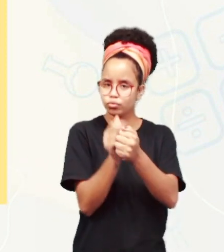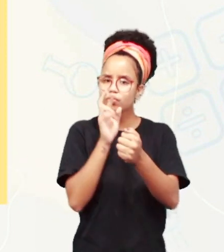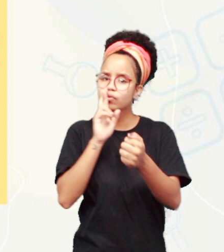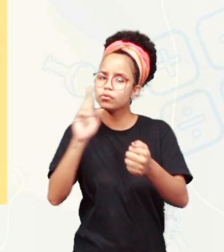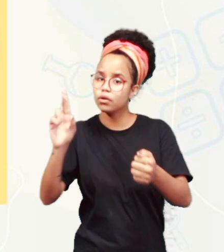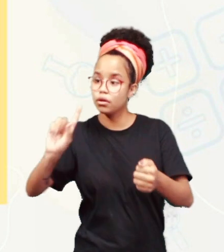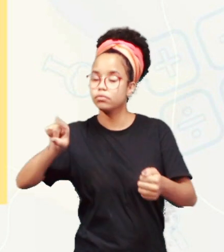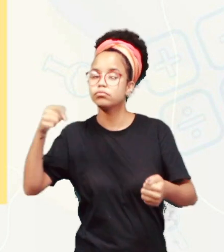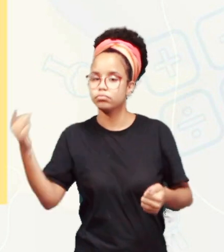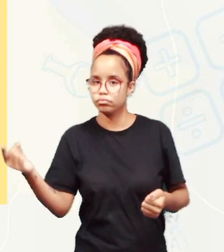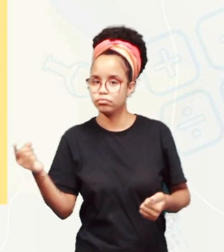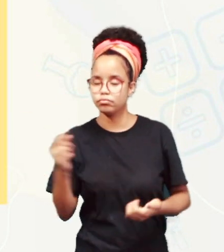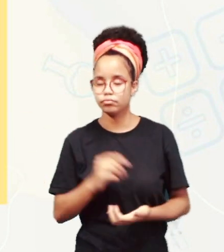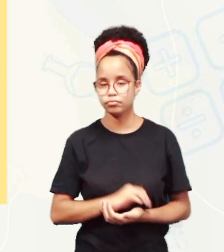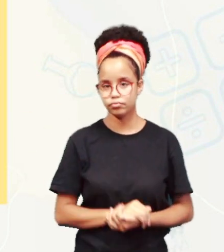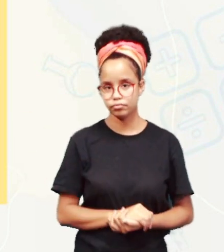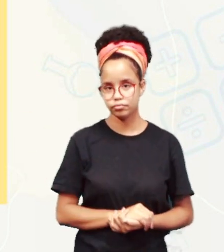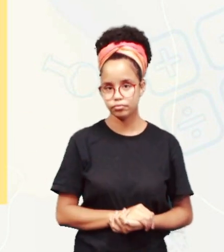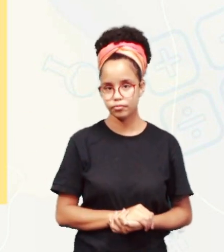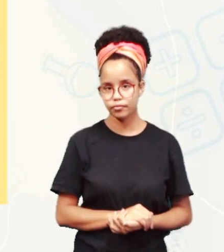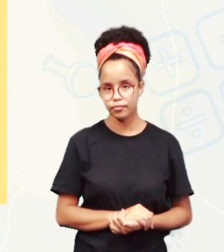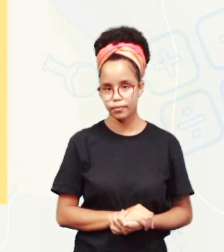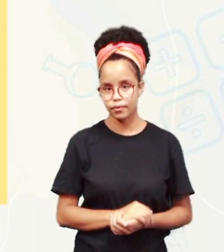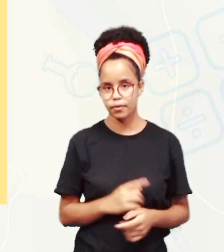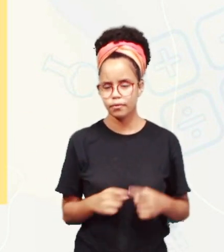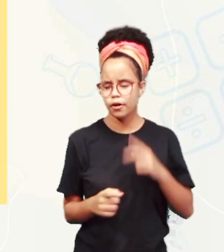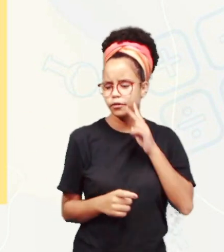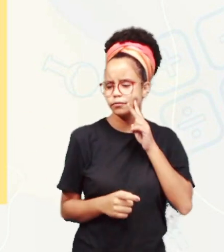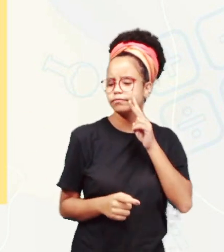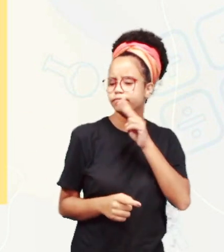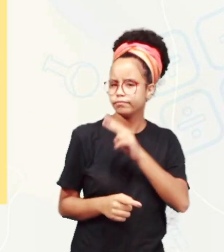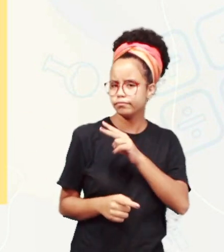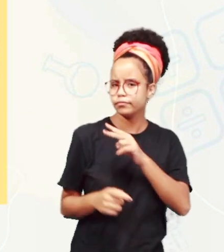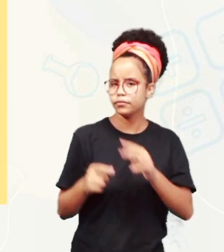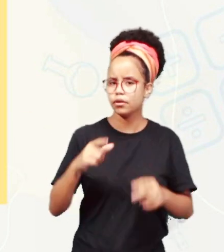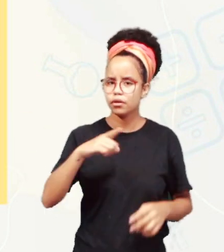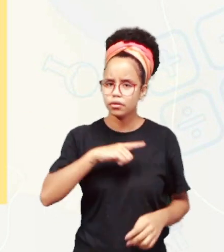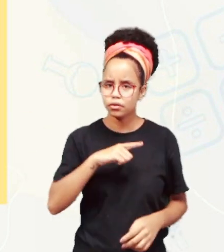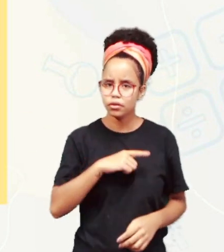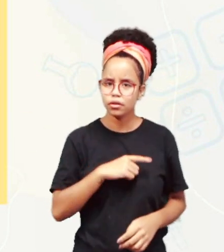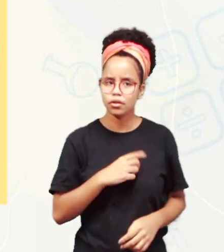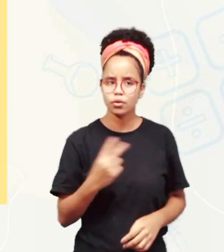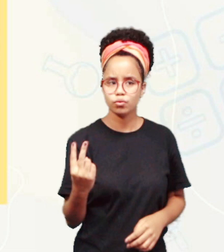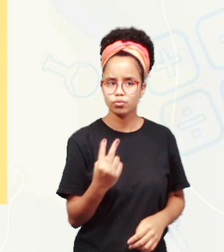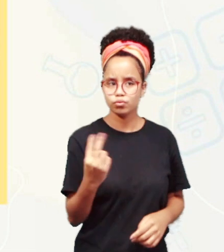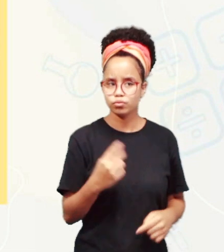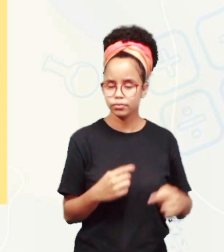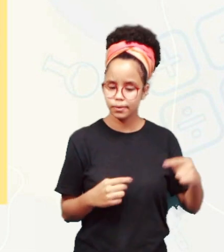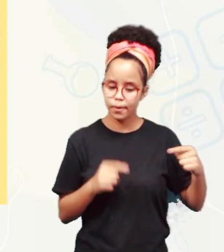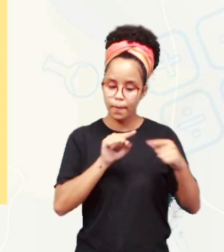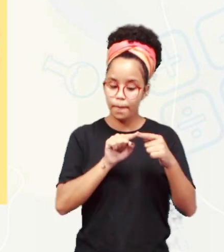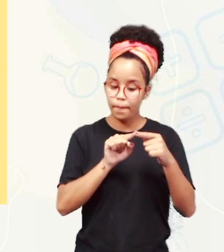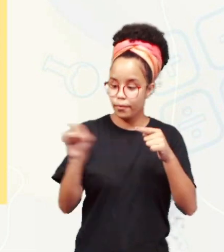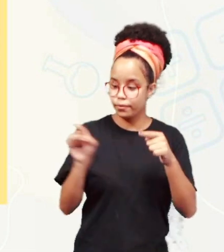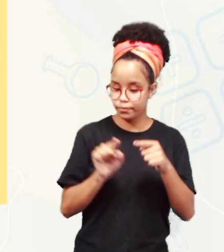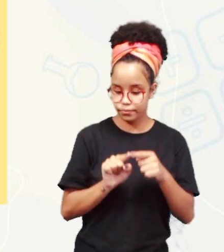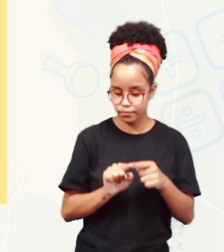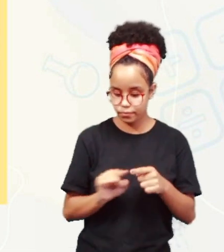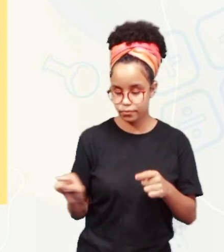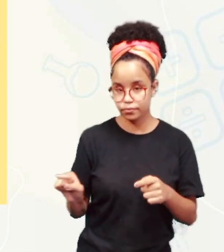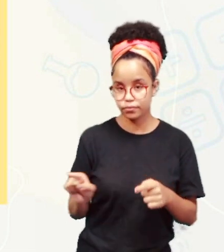deram origem a outras é mas Observe aí que você tem duas setinhas com